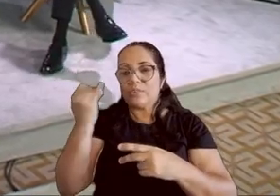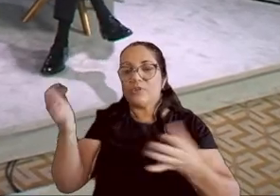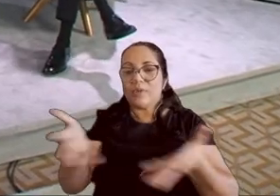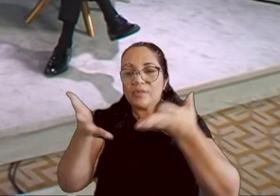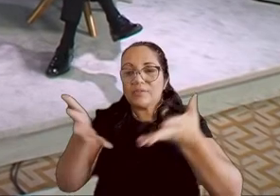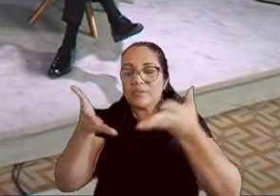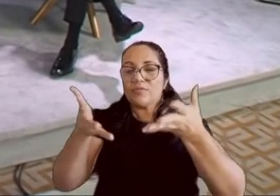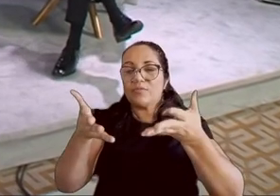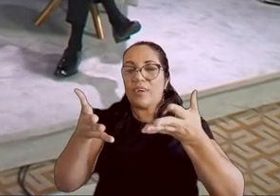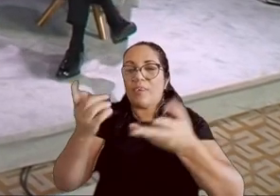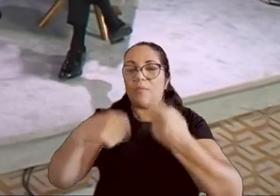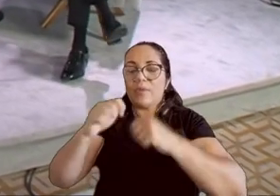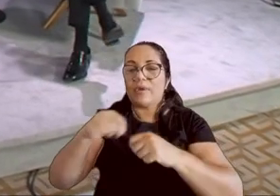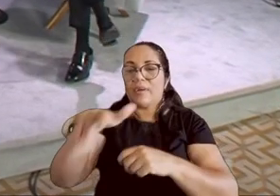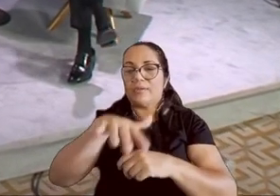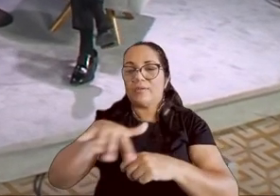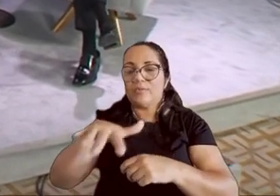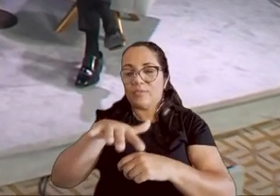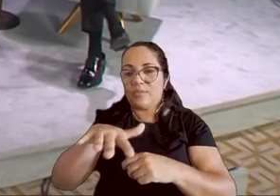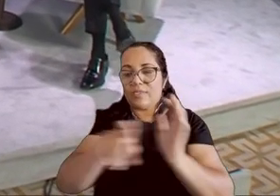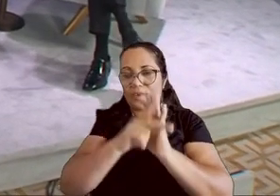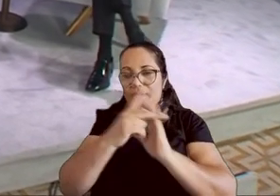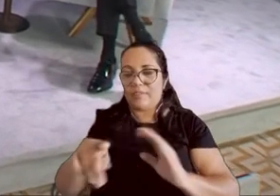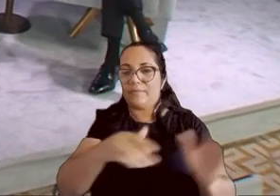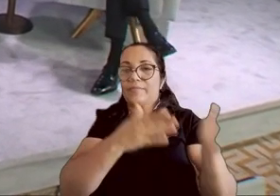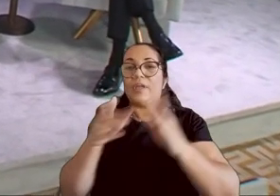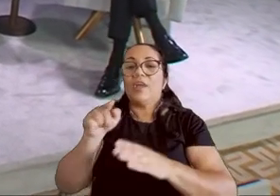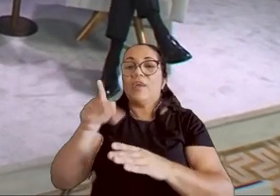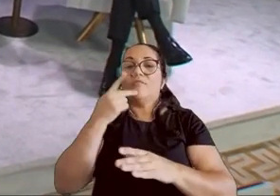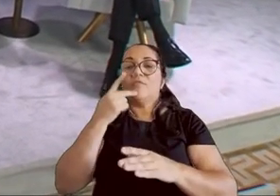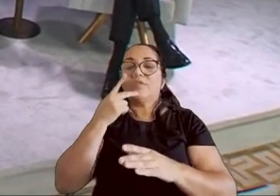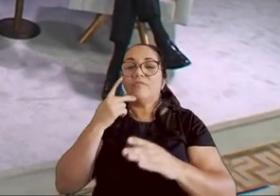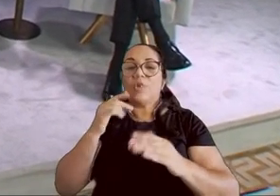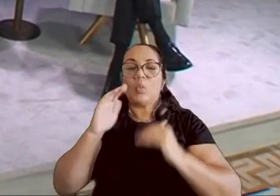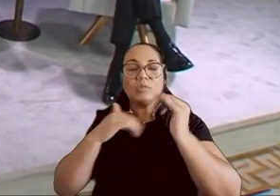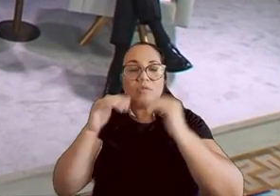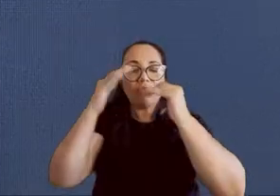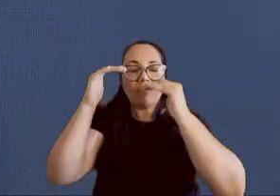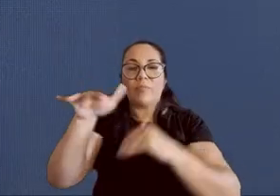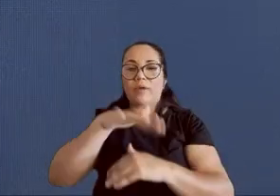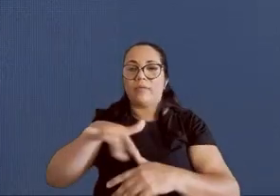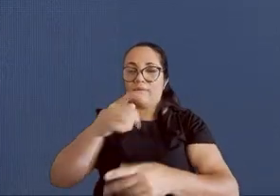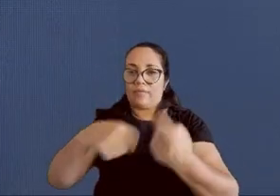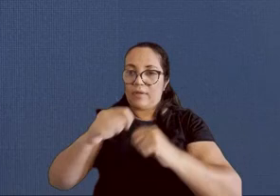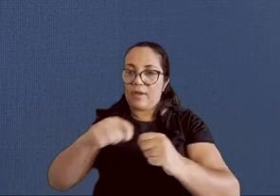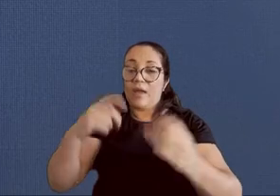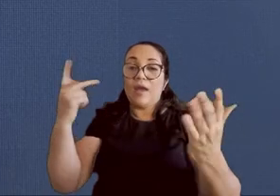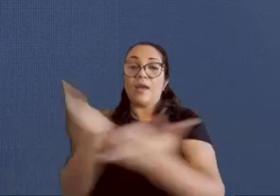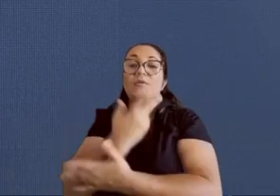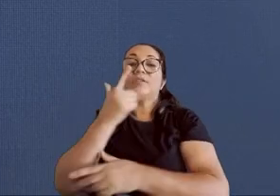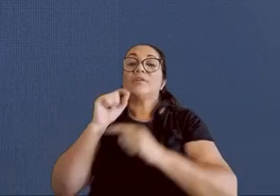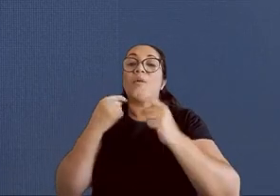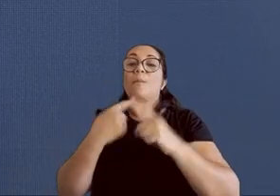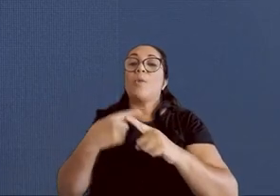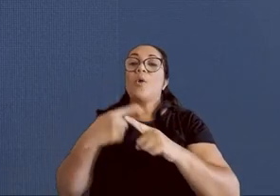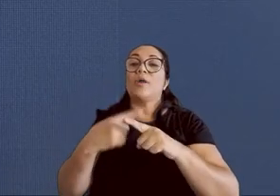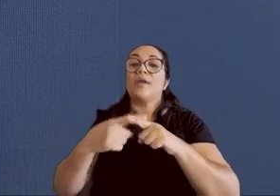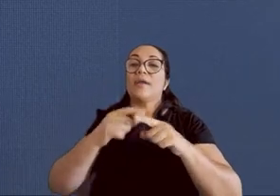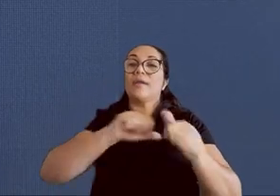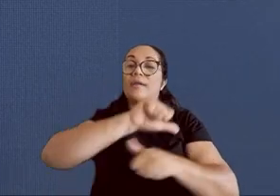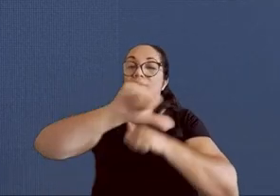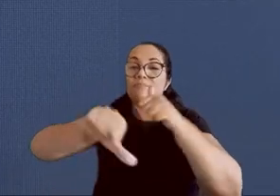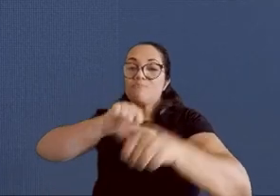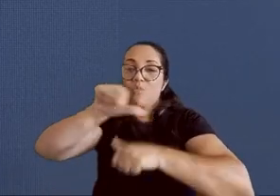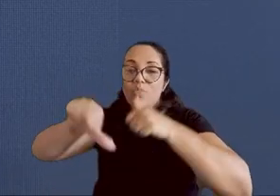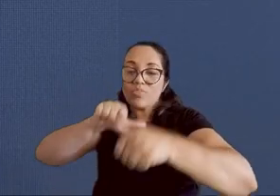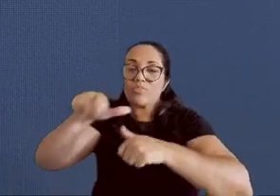a gente comentou aqui muito do desenvolvimento do nosso mercado e muito desse desenvolvimento ocorreu por essa mudança do setor financeiro que